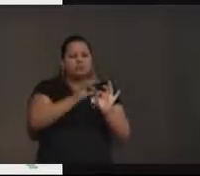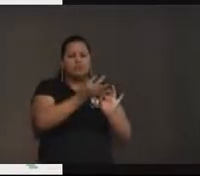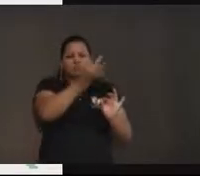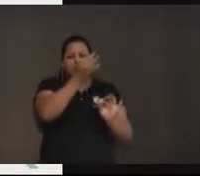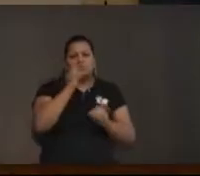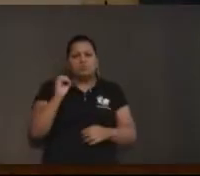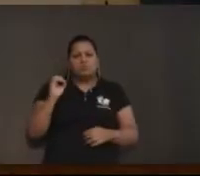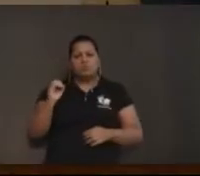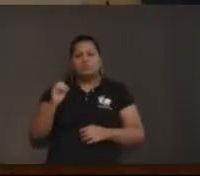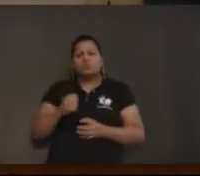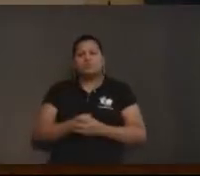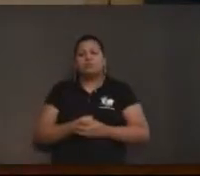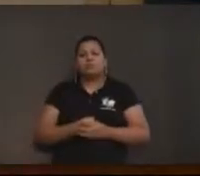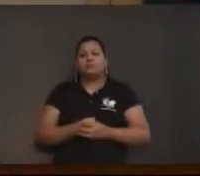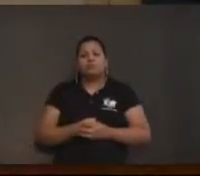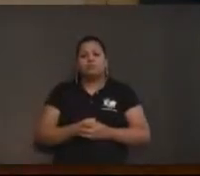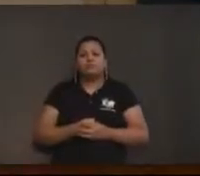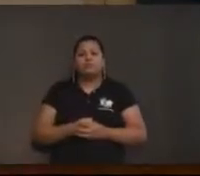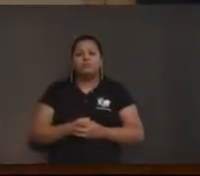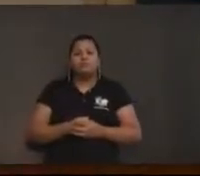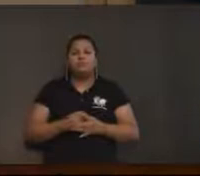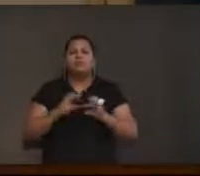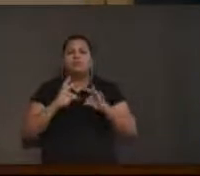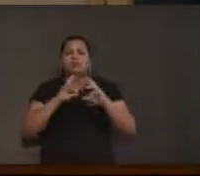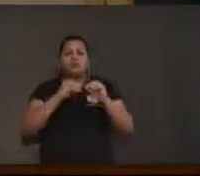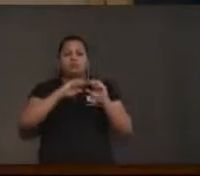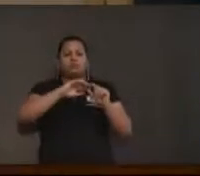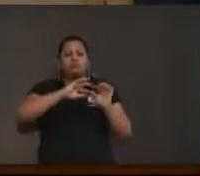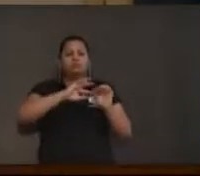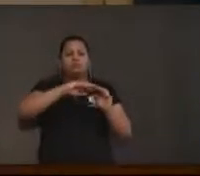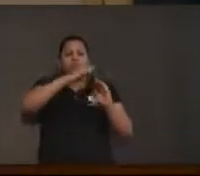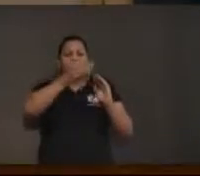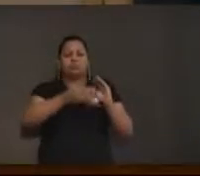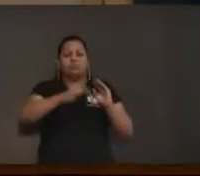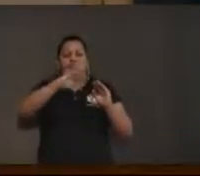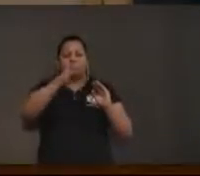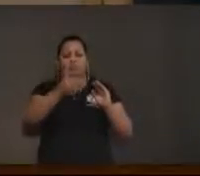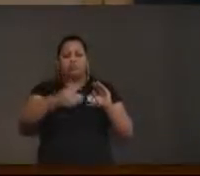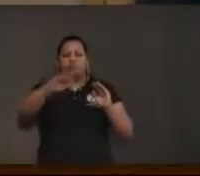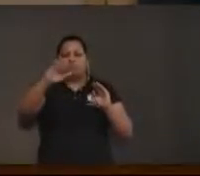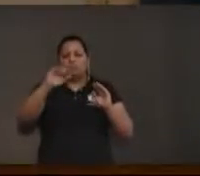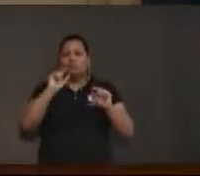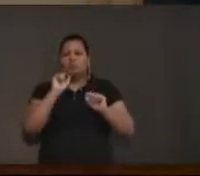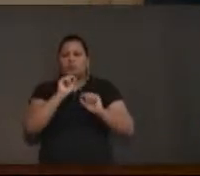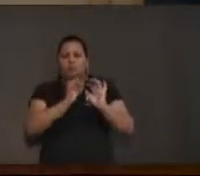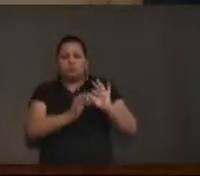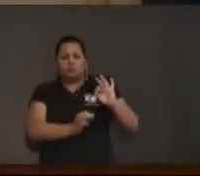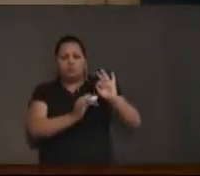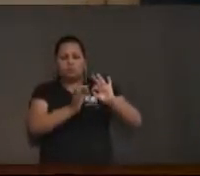passagens desse funcional já que ele é do tipo que sobe desce o funcional